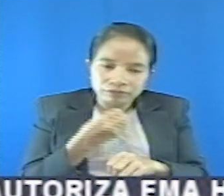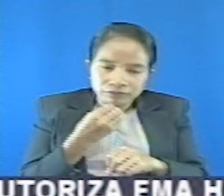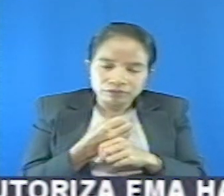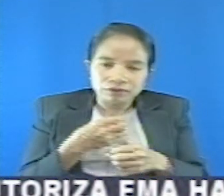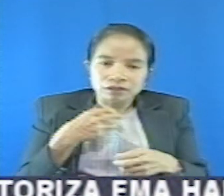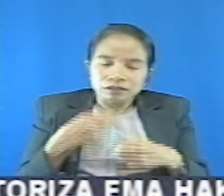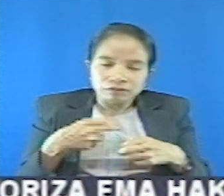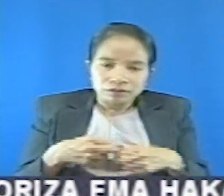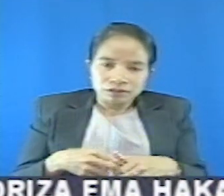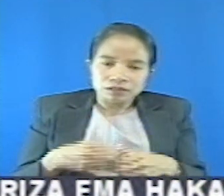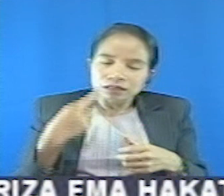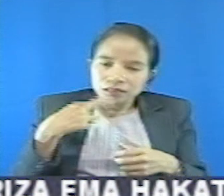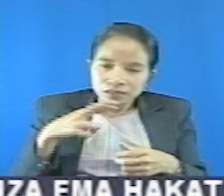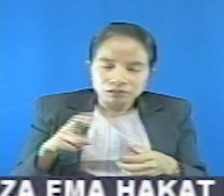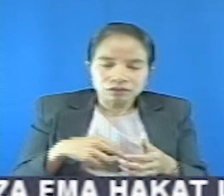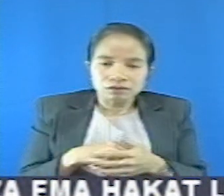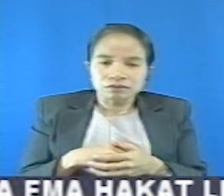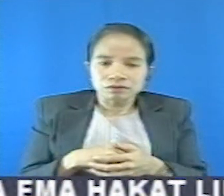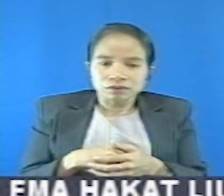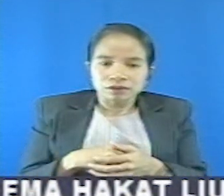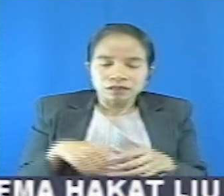kanik ito la vele todan, o ide ne para,